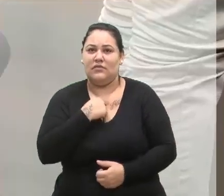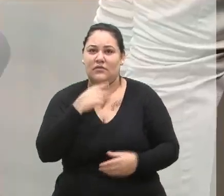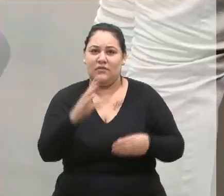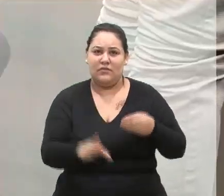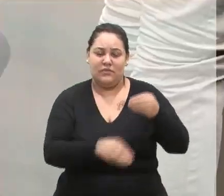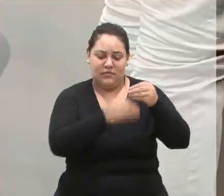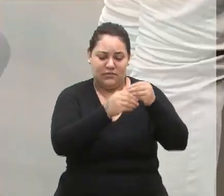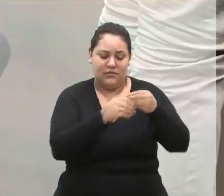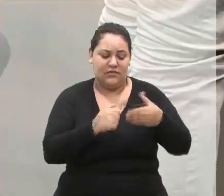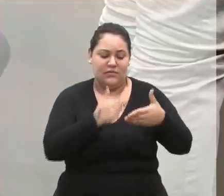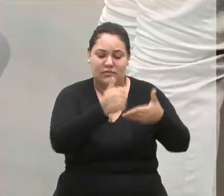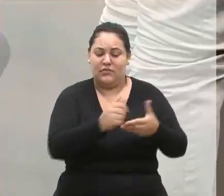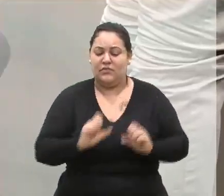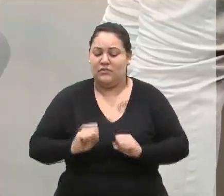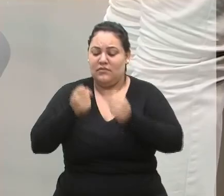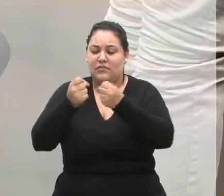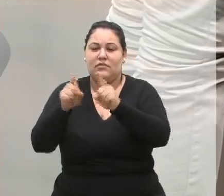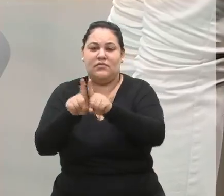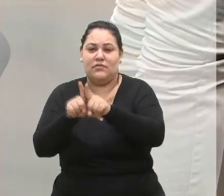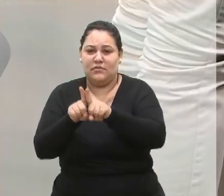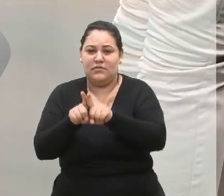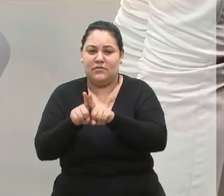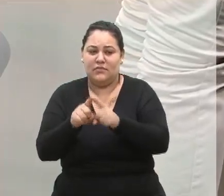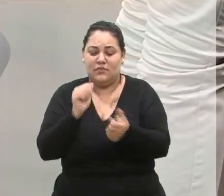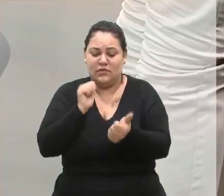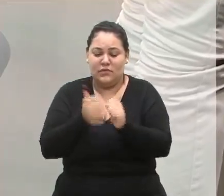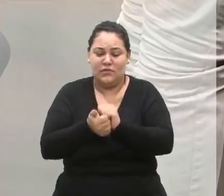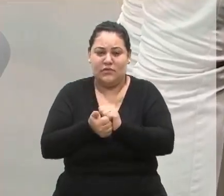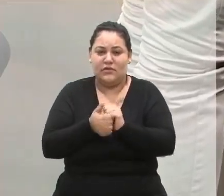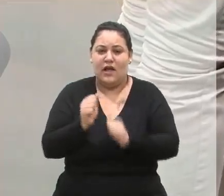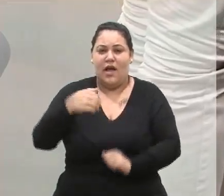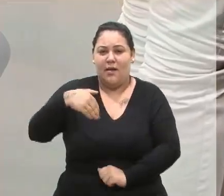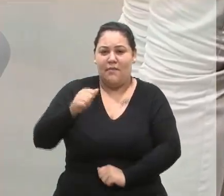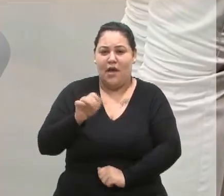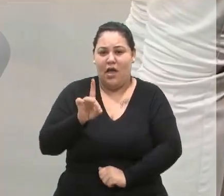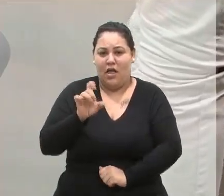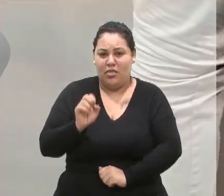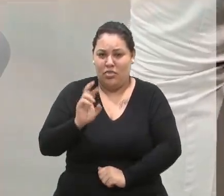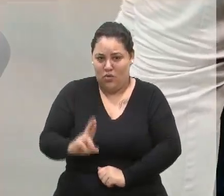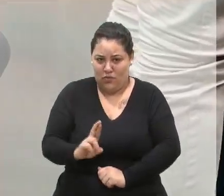vem defender o esporte amador. Eu